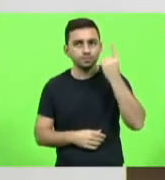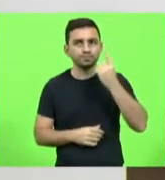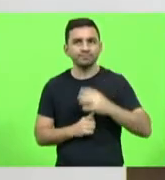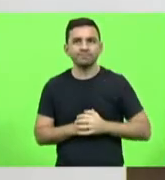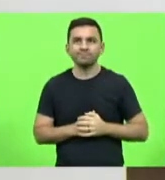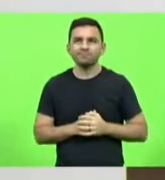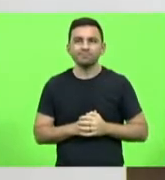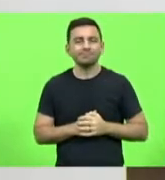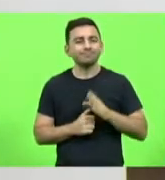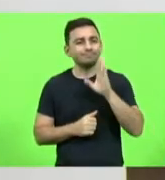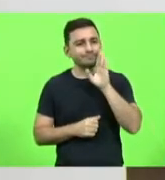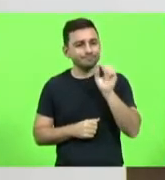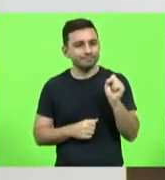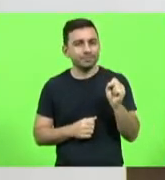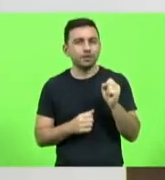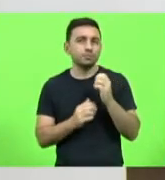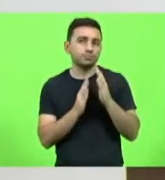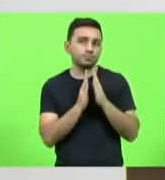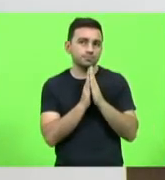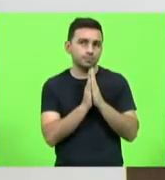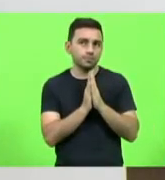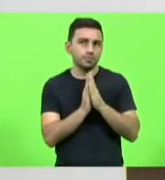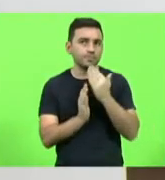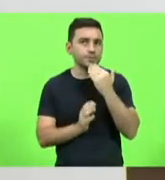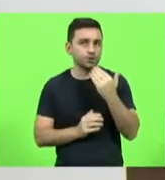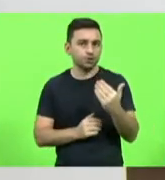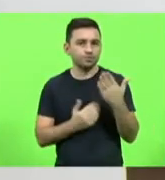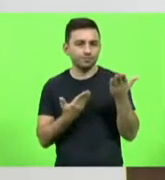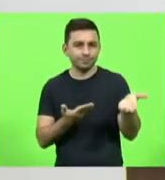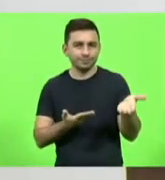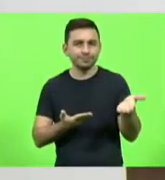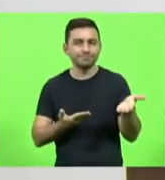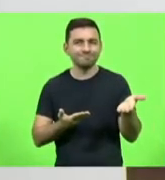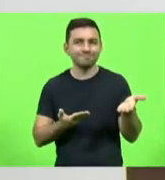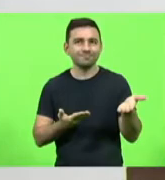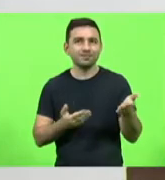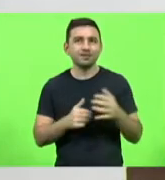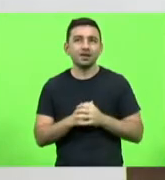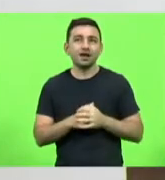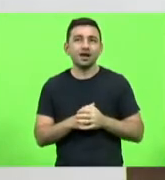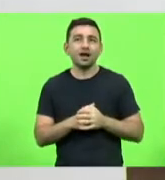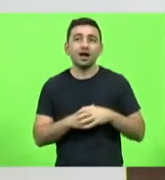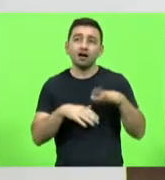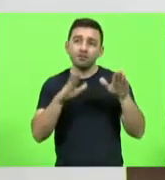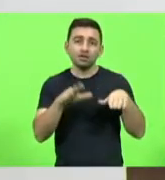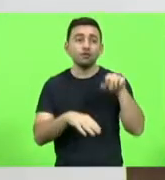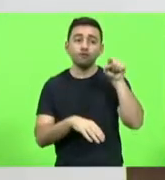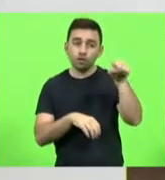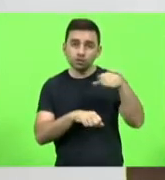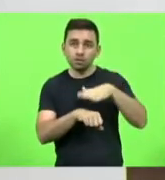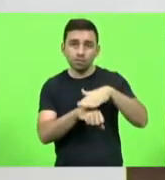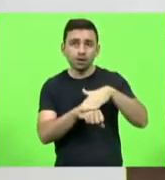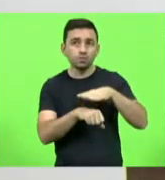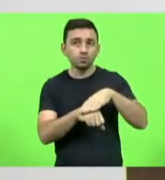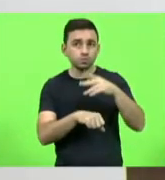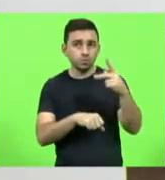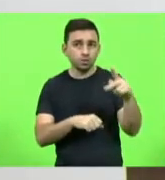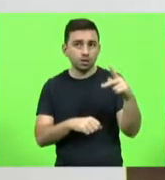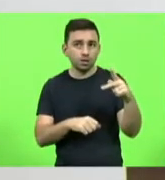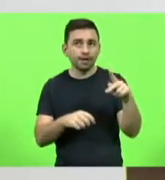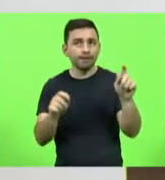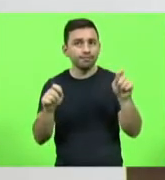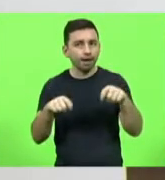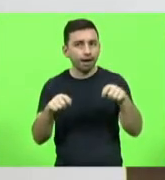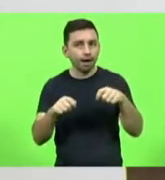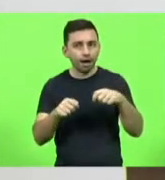Deputado Bruno, vou pedir uma gentileza para Vossa Excelência ali, né? Quem sabe o senhor pode enviar esses... colocar no